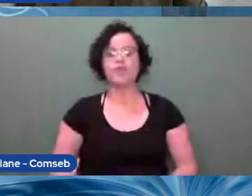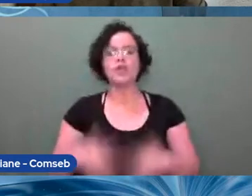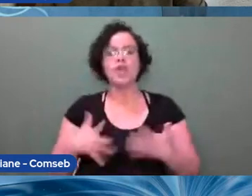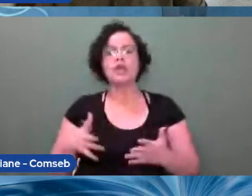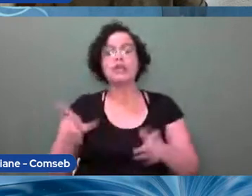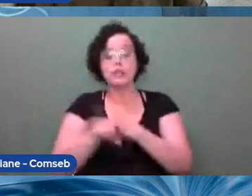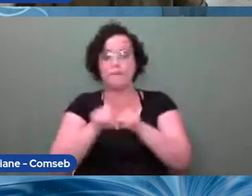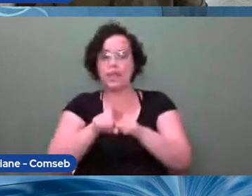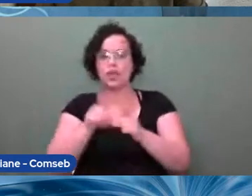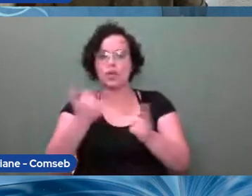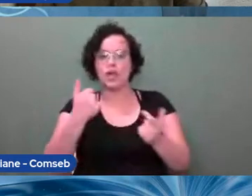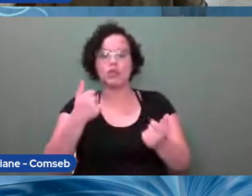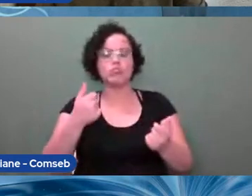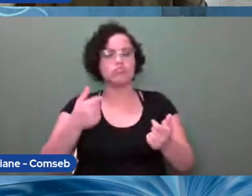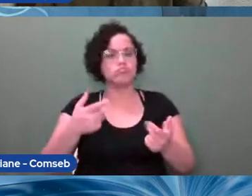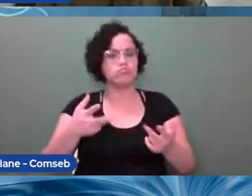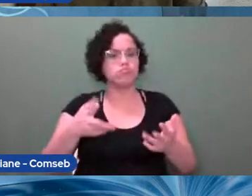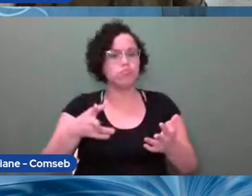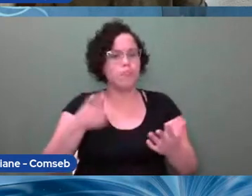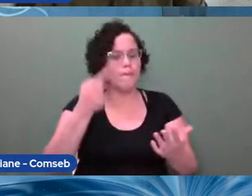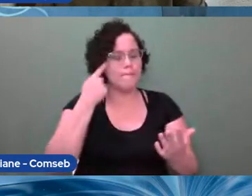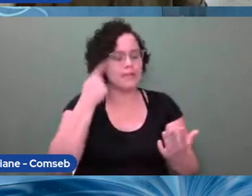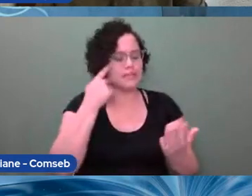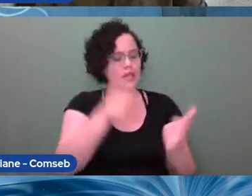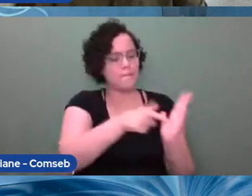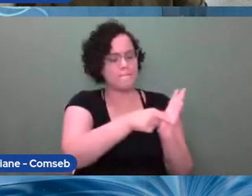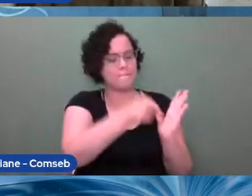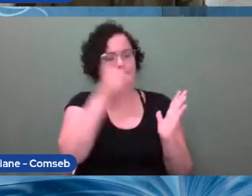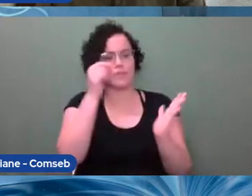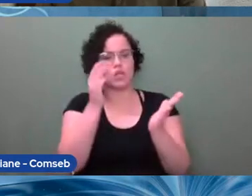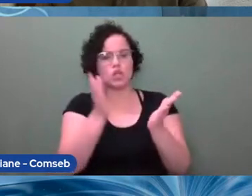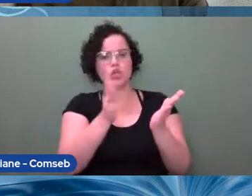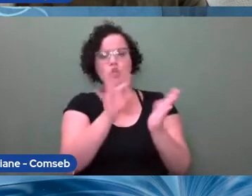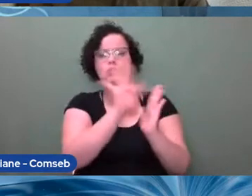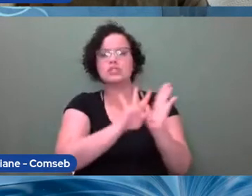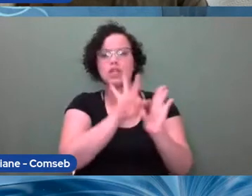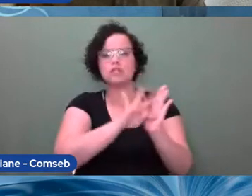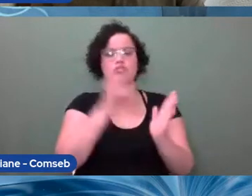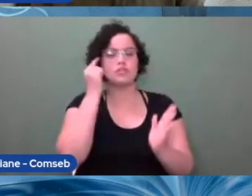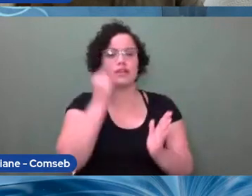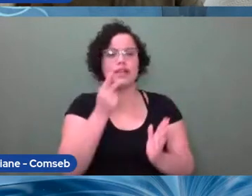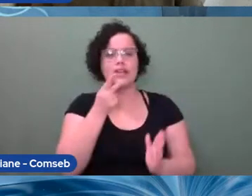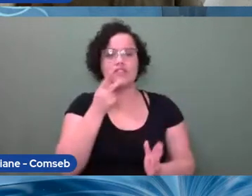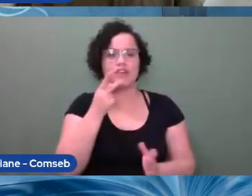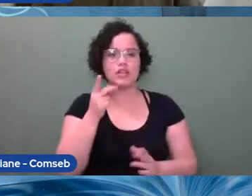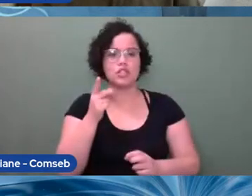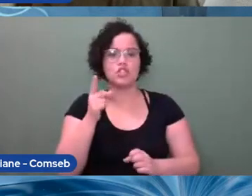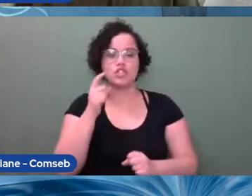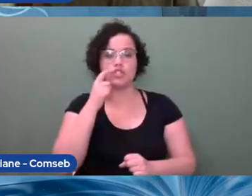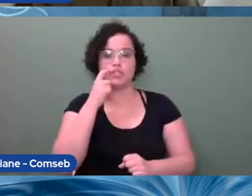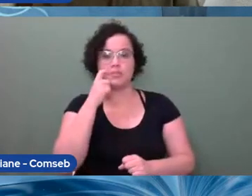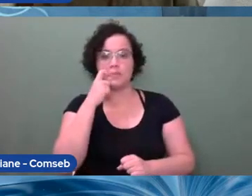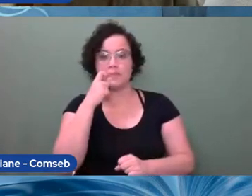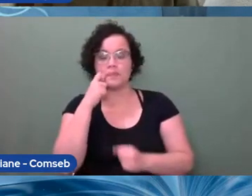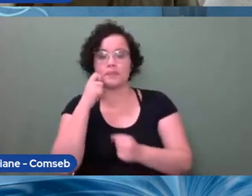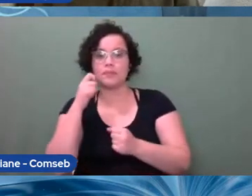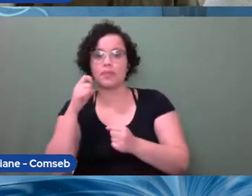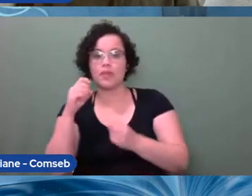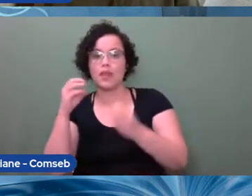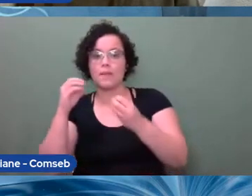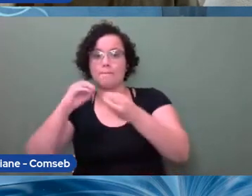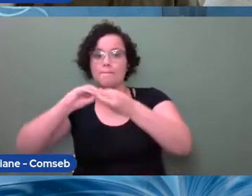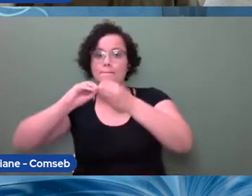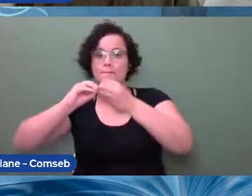Kardec, às vezes ele fala em matéria e fala em princípio material. Matéria e princípio material não é a